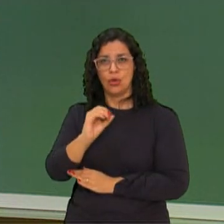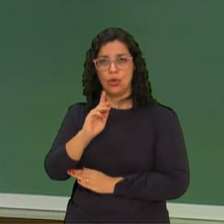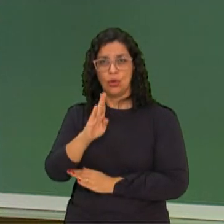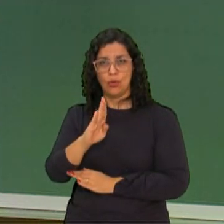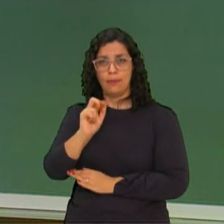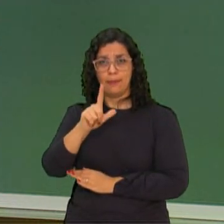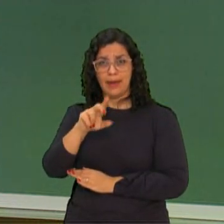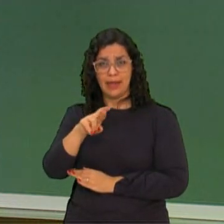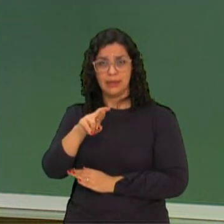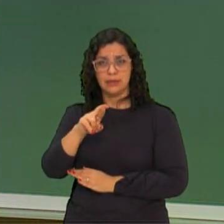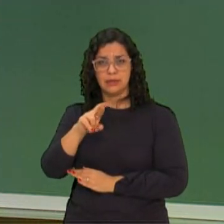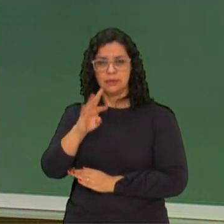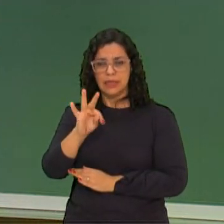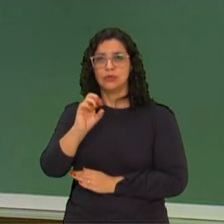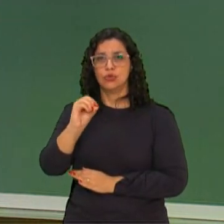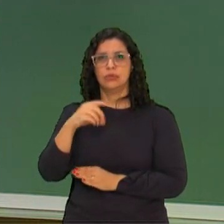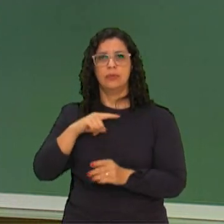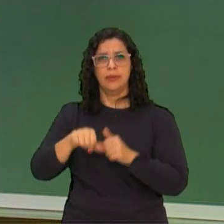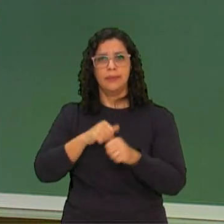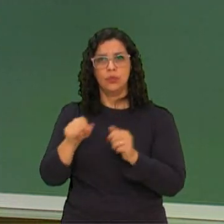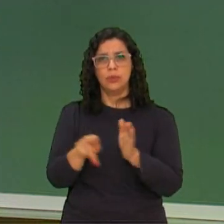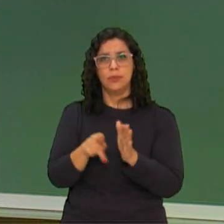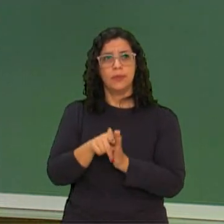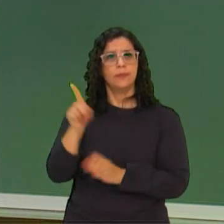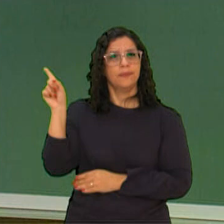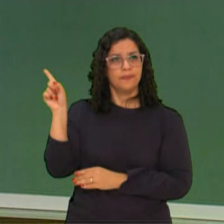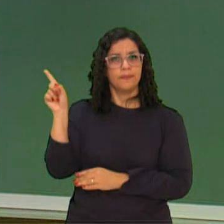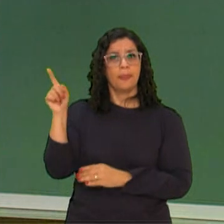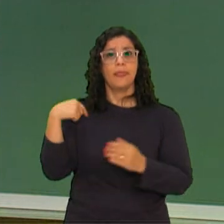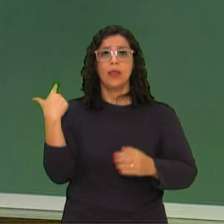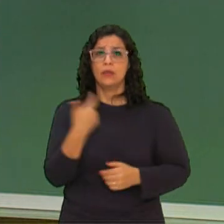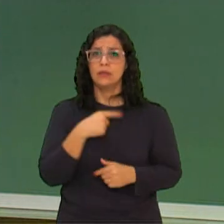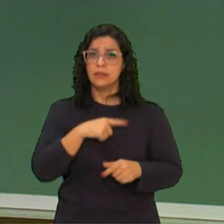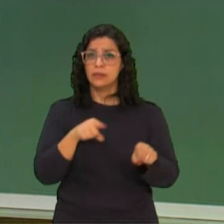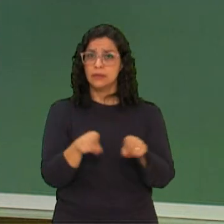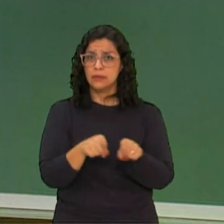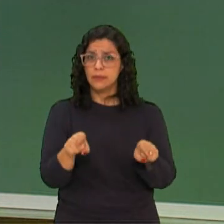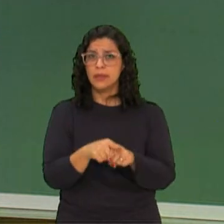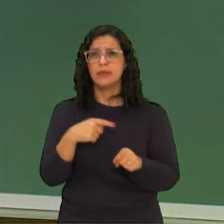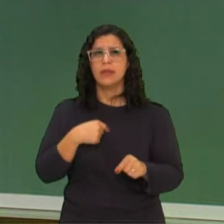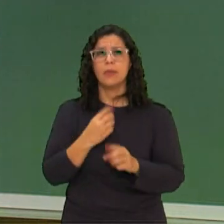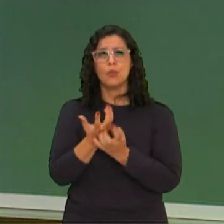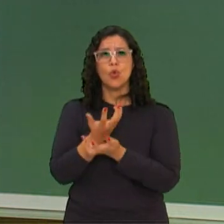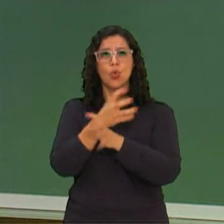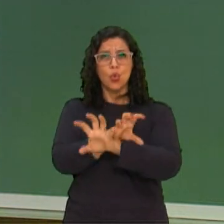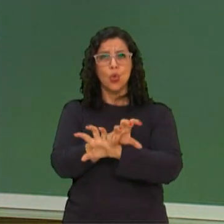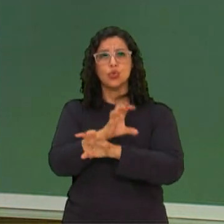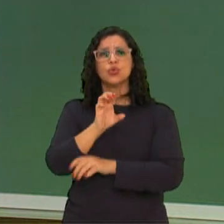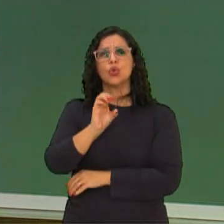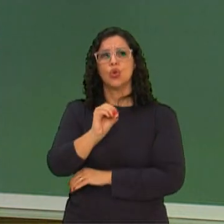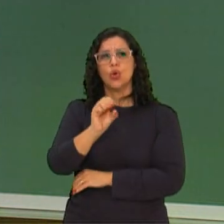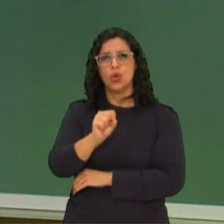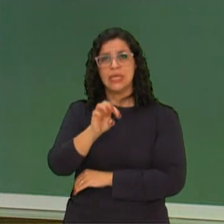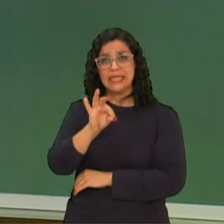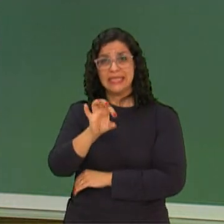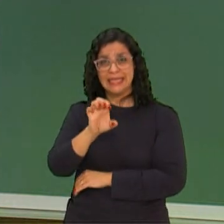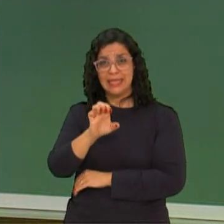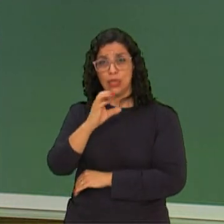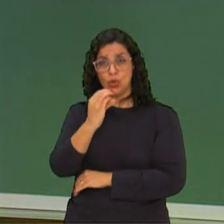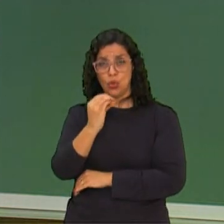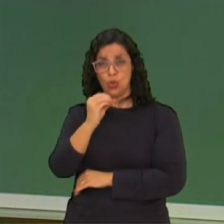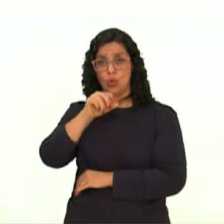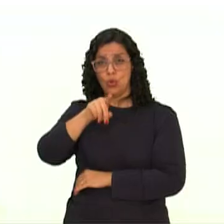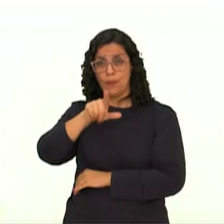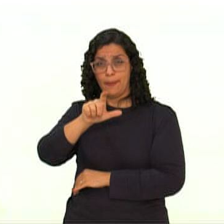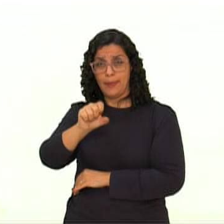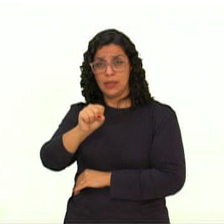em osteócito aqui, né? Osteoblasto, osteócito. E nós temos também os chamados osteoclastos, né? Que são células bem maiores,